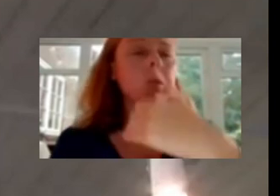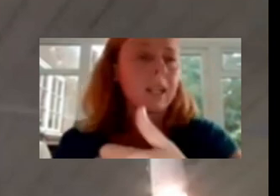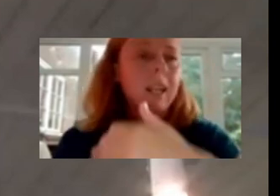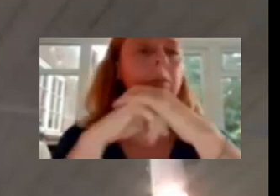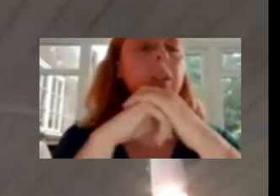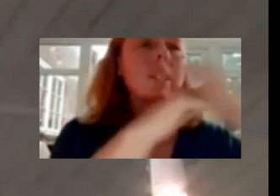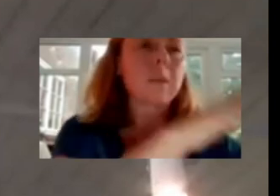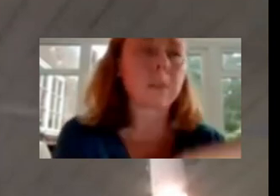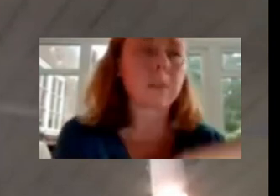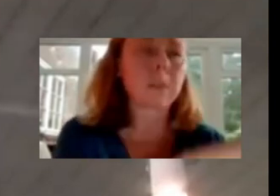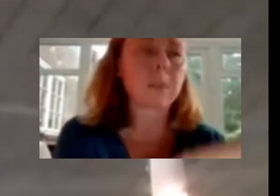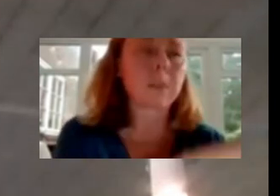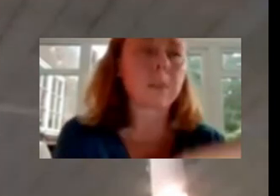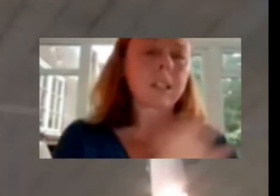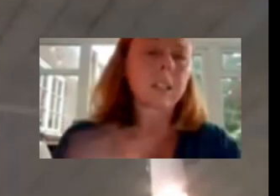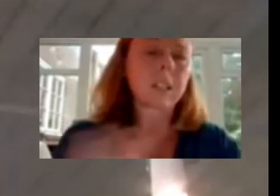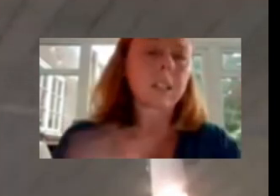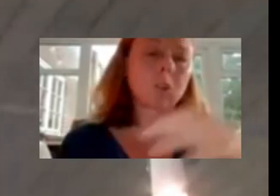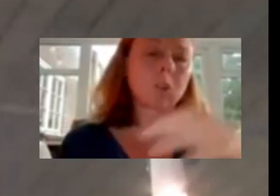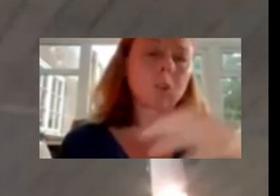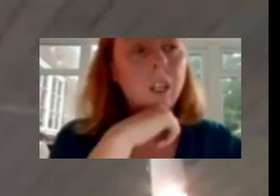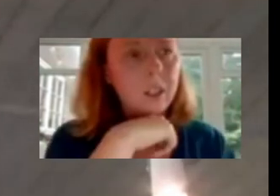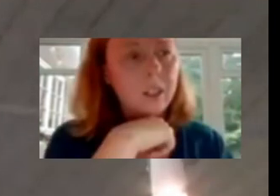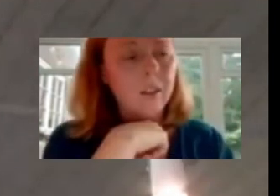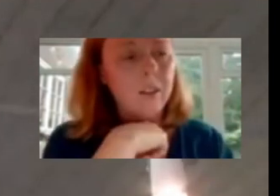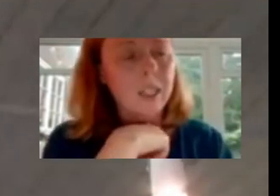do cinema, das representações dos